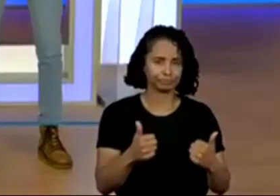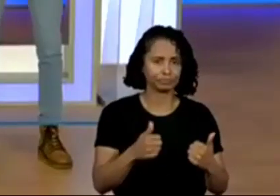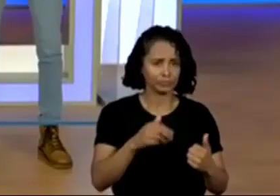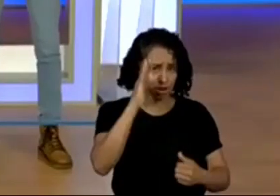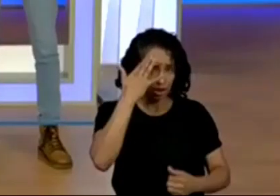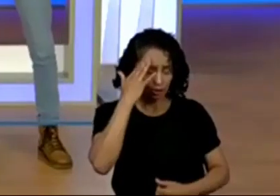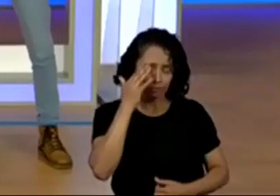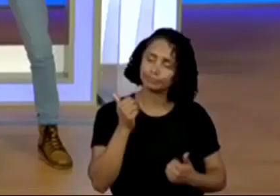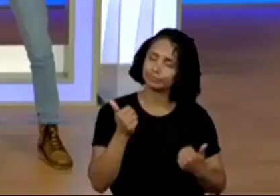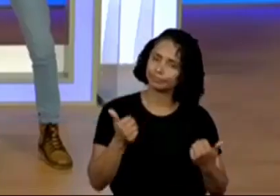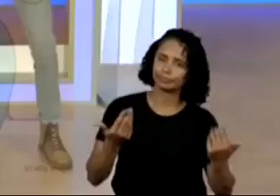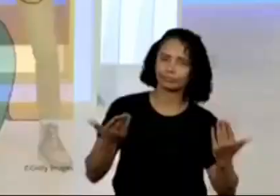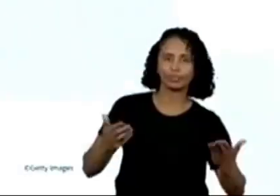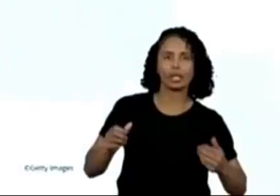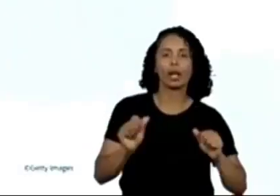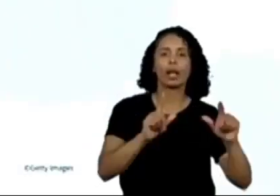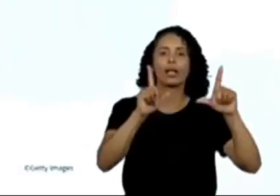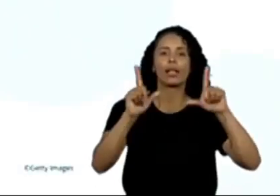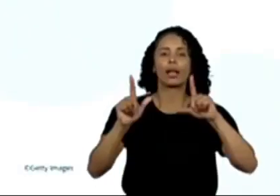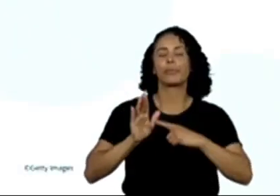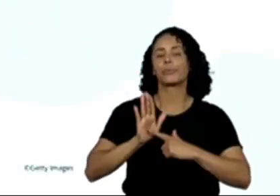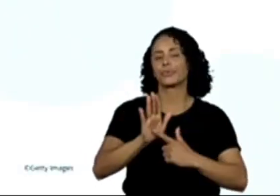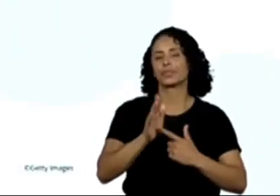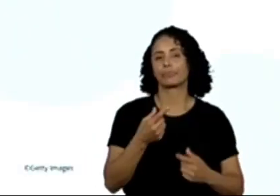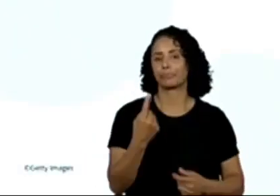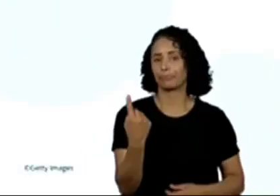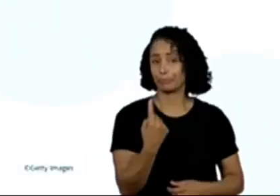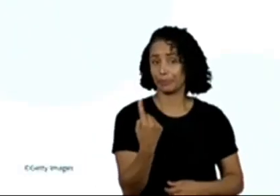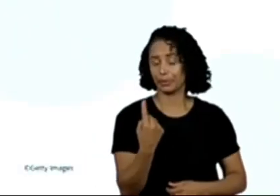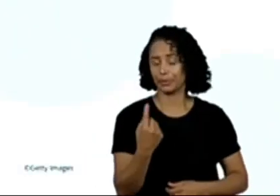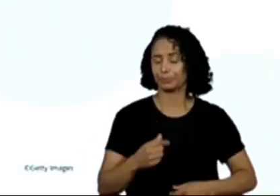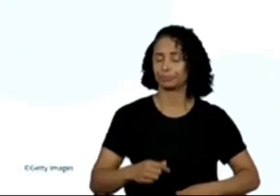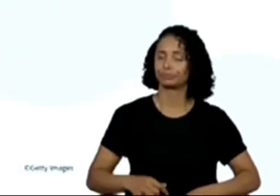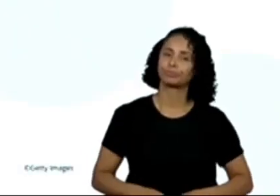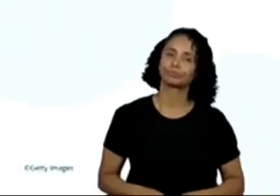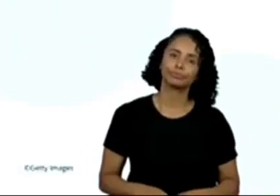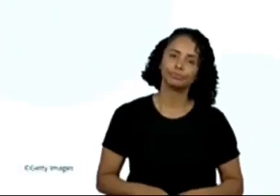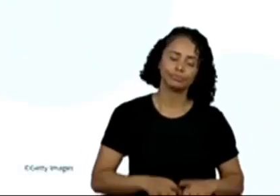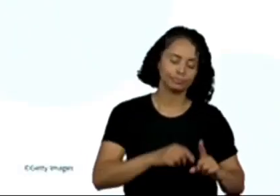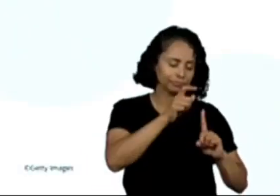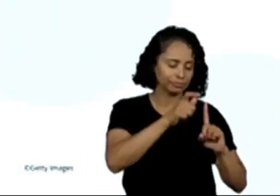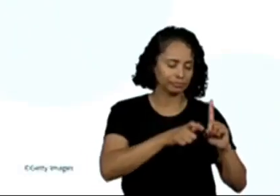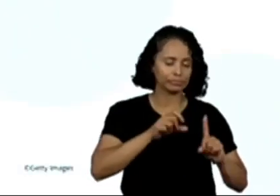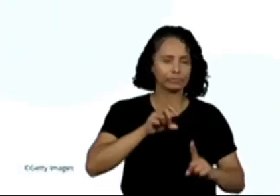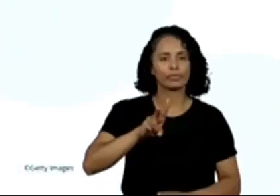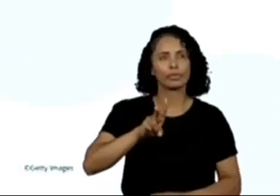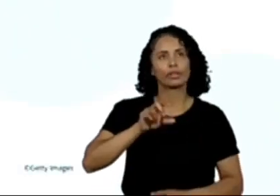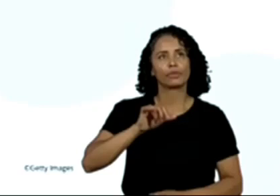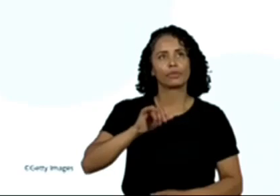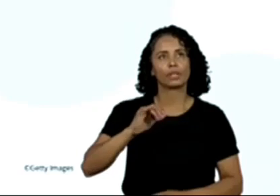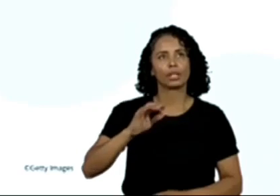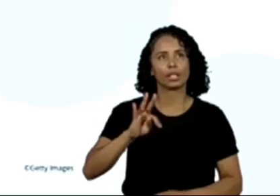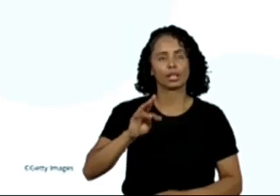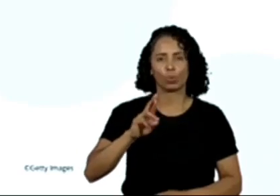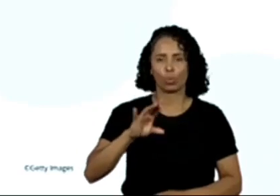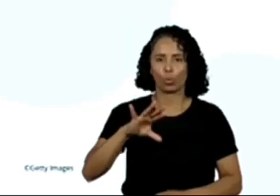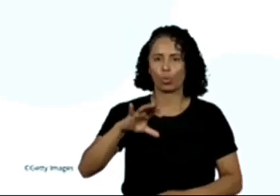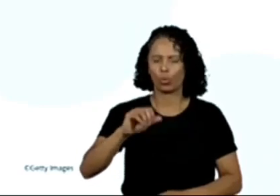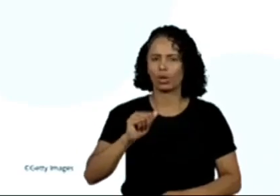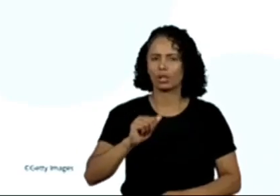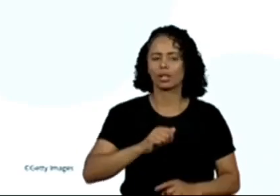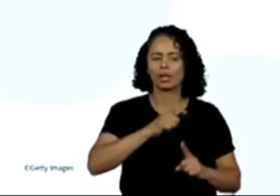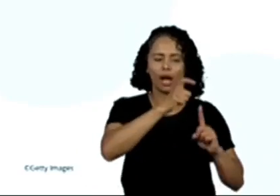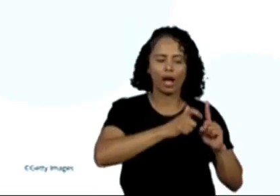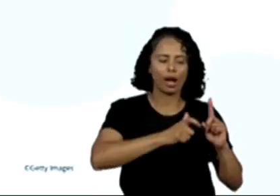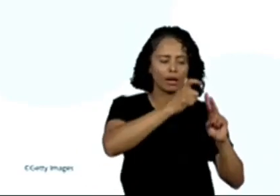telinha de vocês vai aparecer aí. Então, uma primeira situação. Vitória chamou 2 amigas, no caso aí